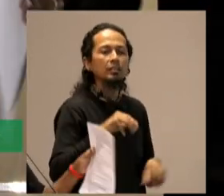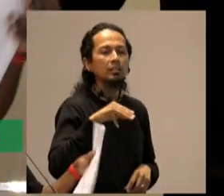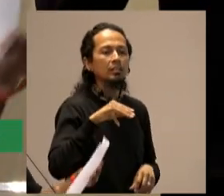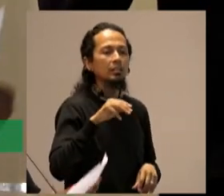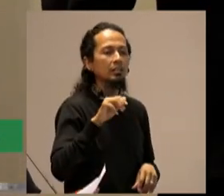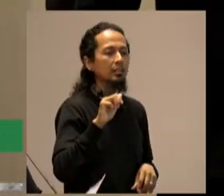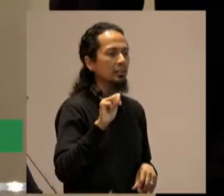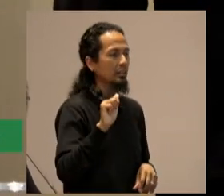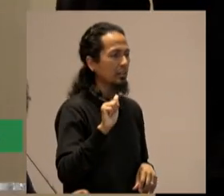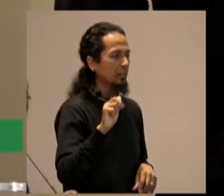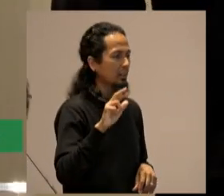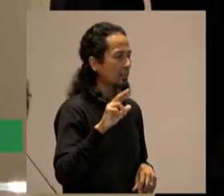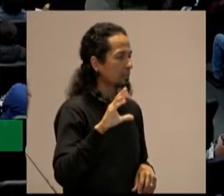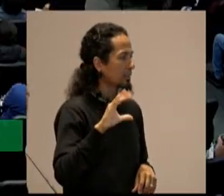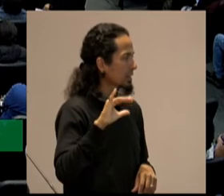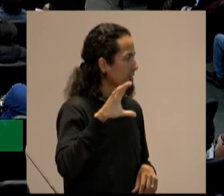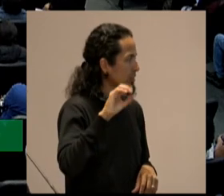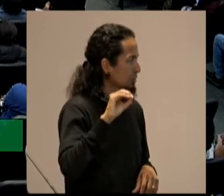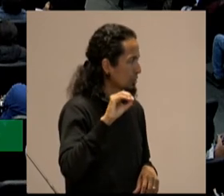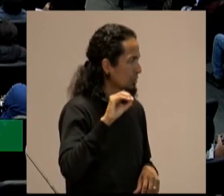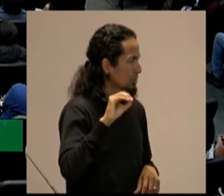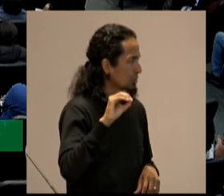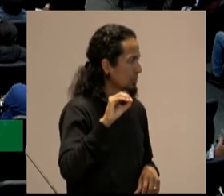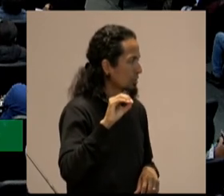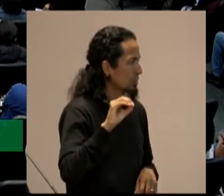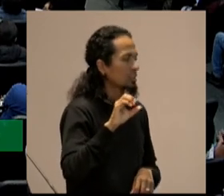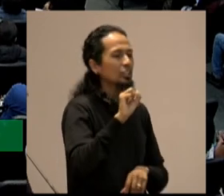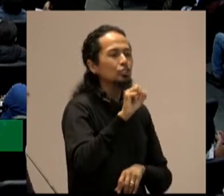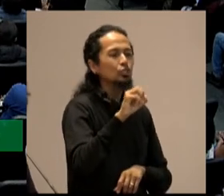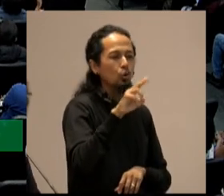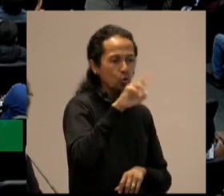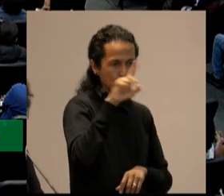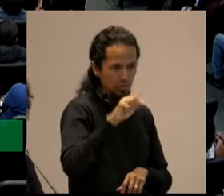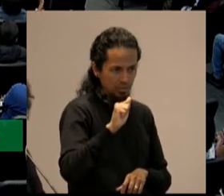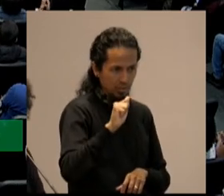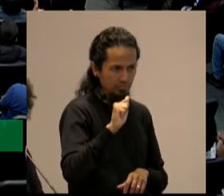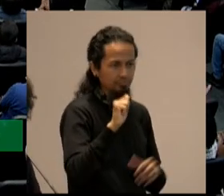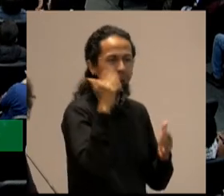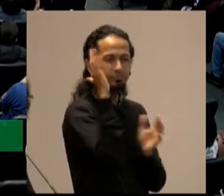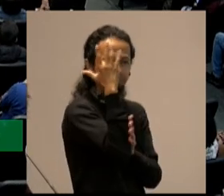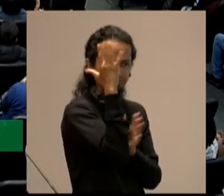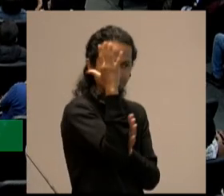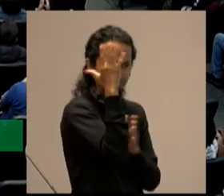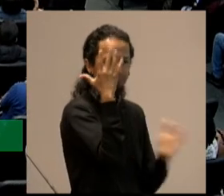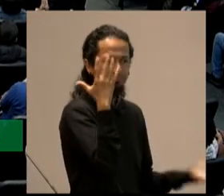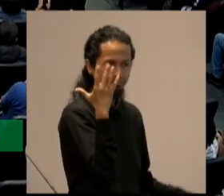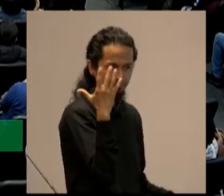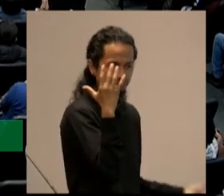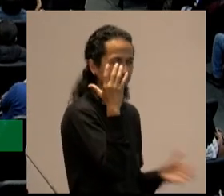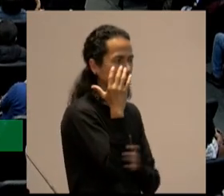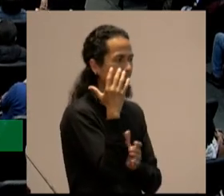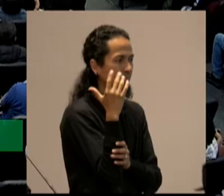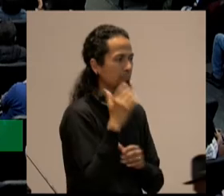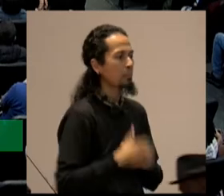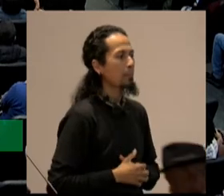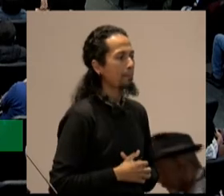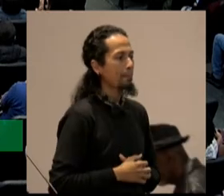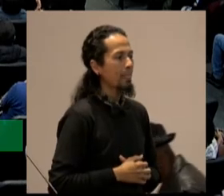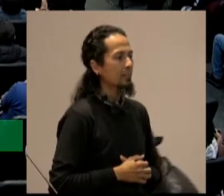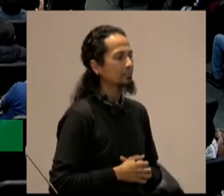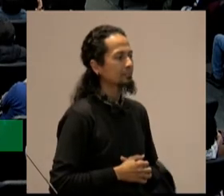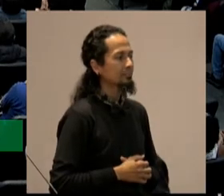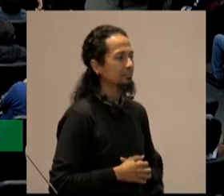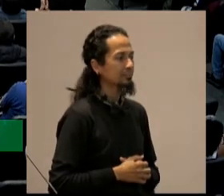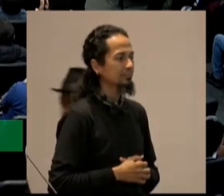Márcio de Souza, professor. Márcio José Pereira de Souza, secretário de Igualdade Racial e Combate ao Racismo.